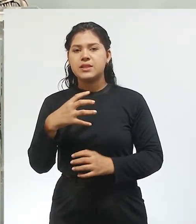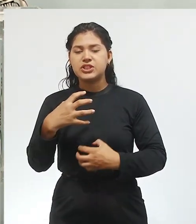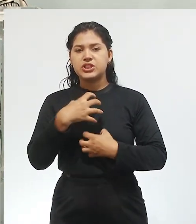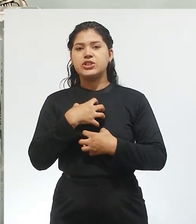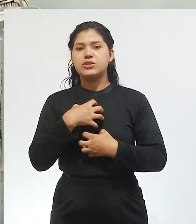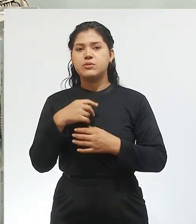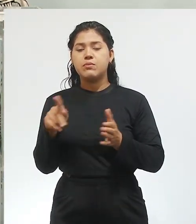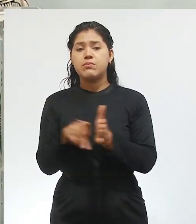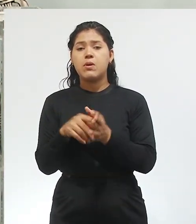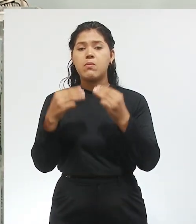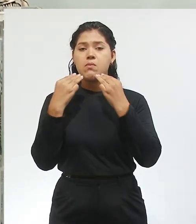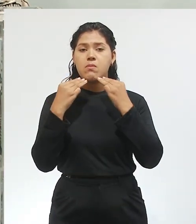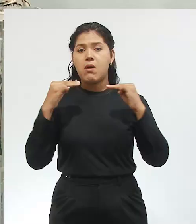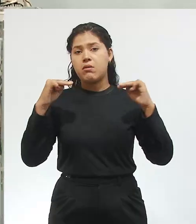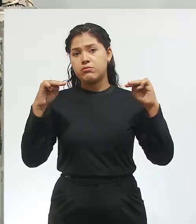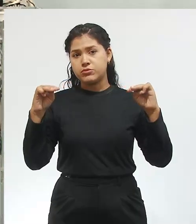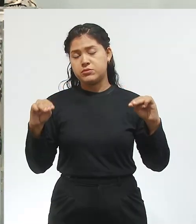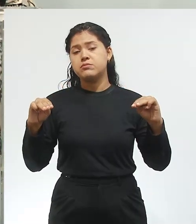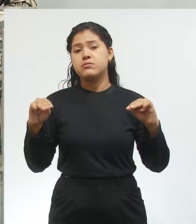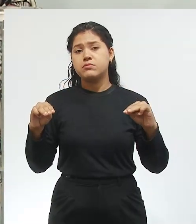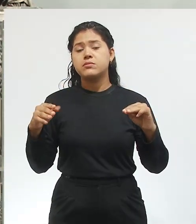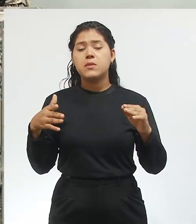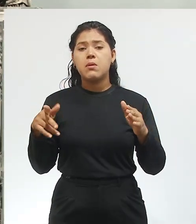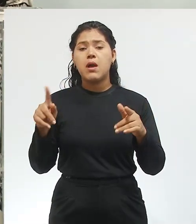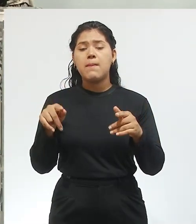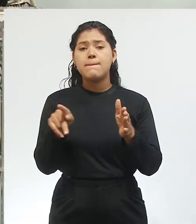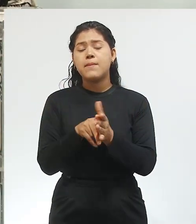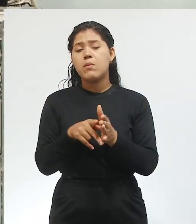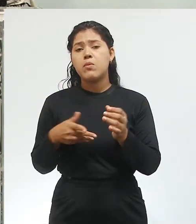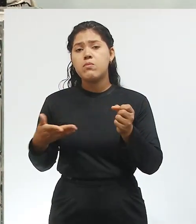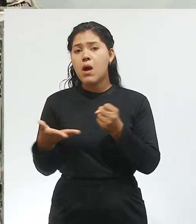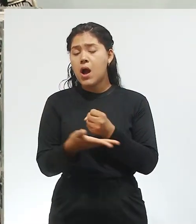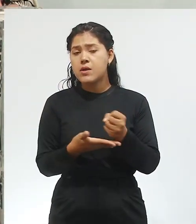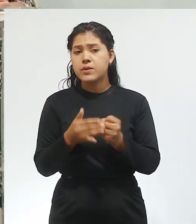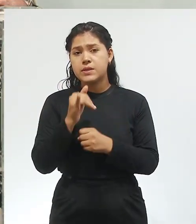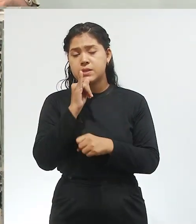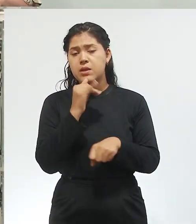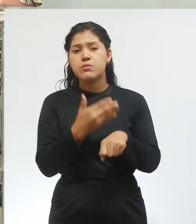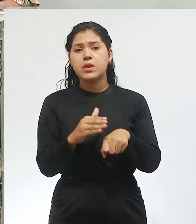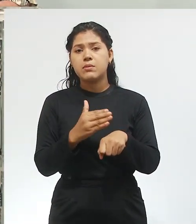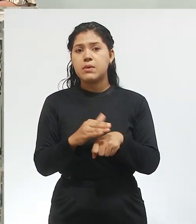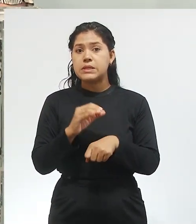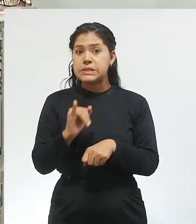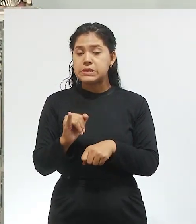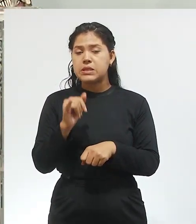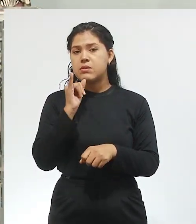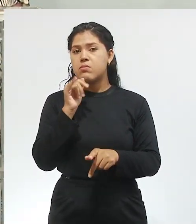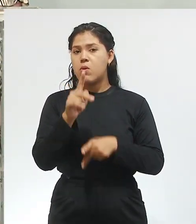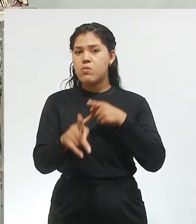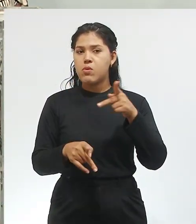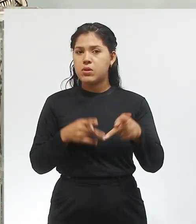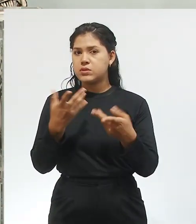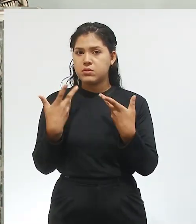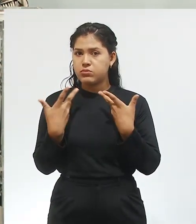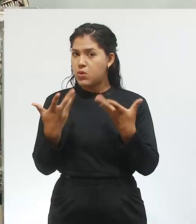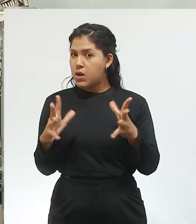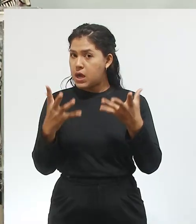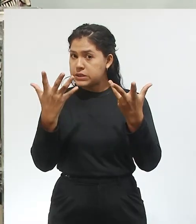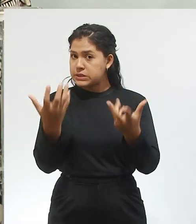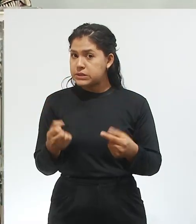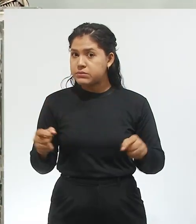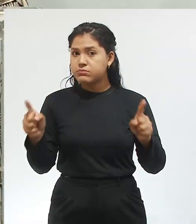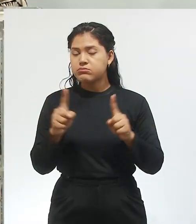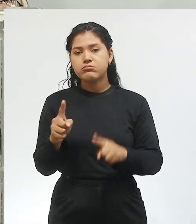com alguns serviços públicos que às vezes são essenciais, né? Porque se uma população muito grande passa a não se vacinar